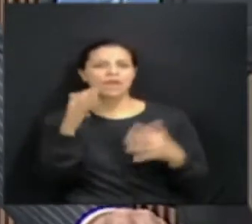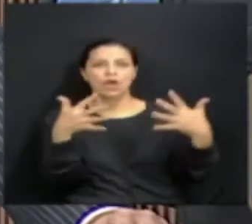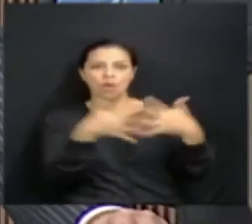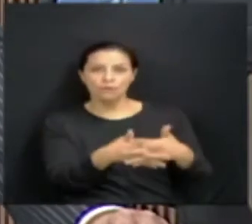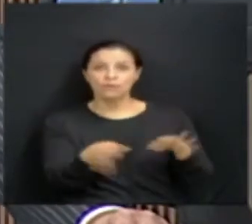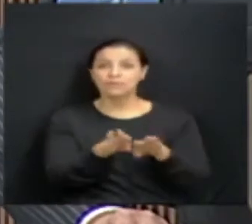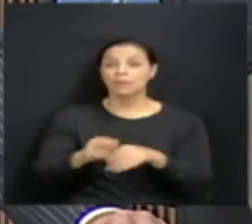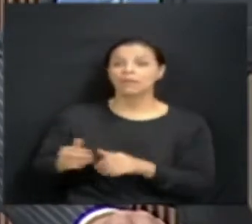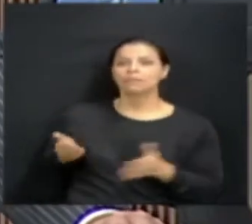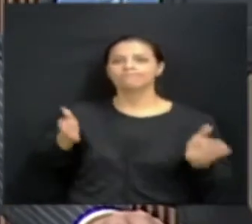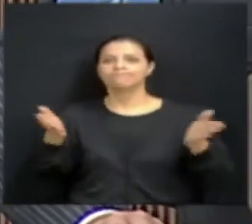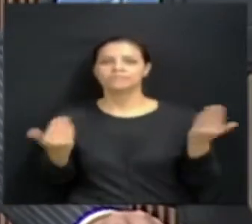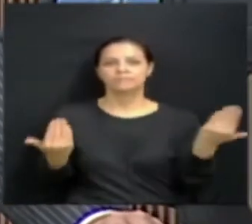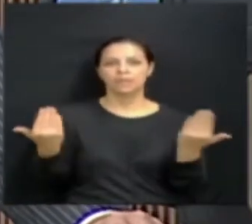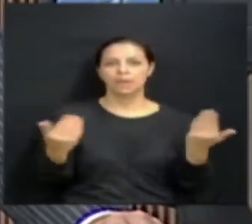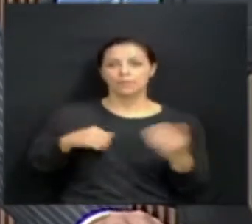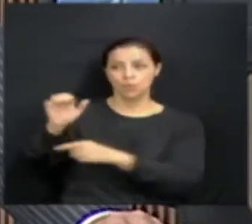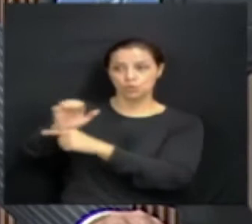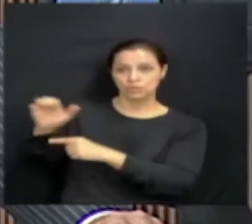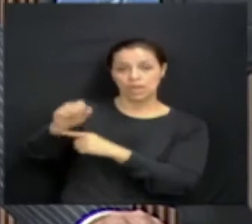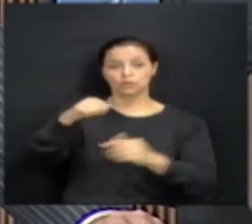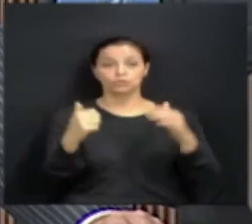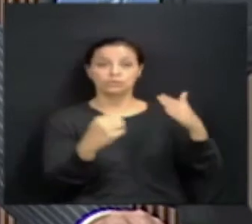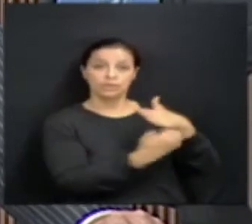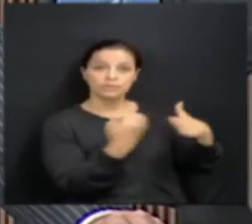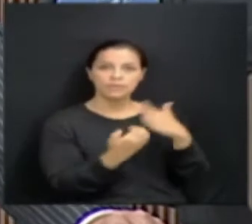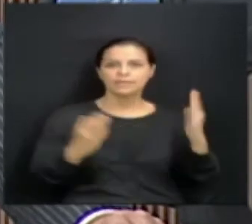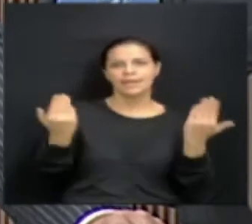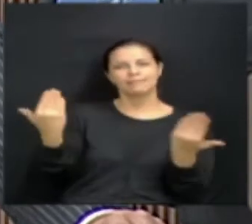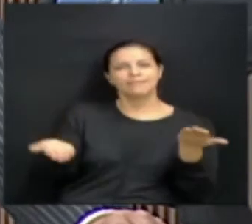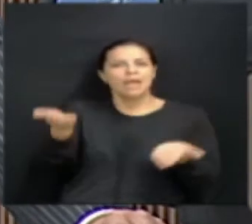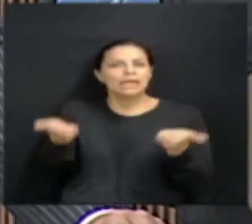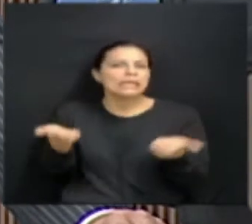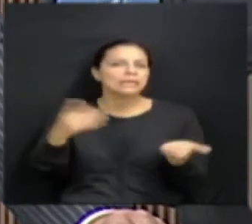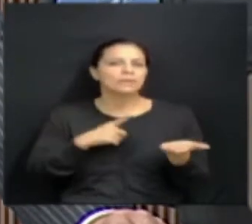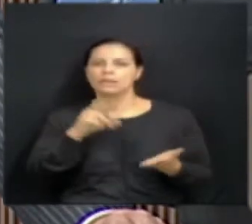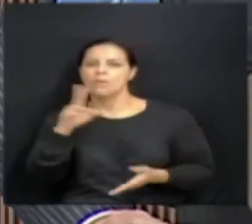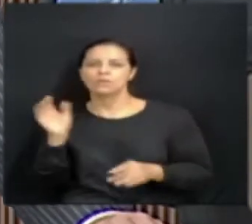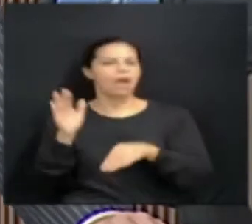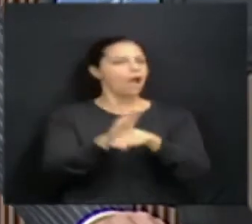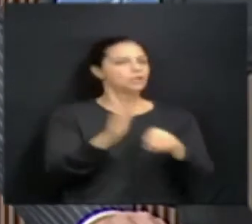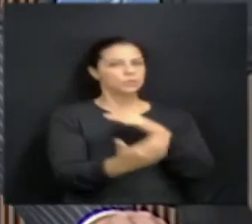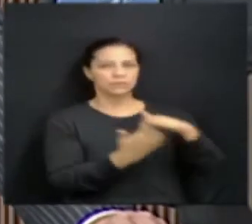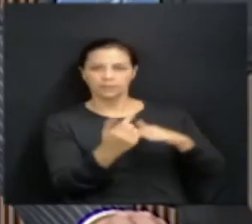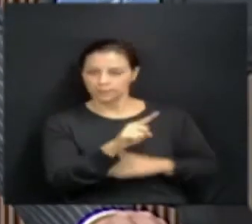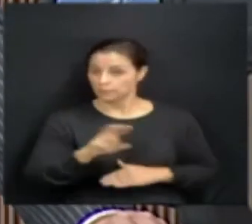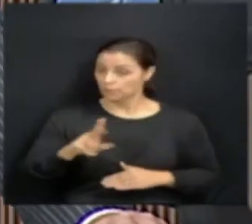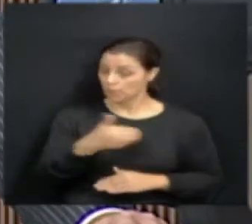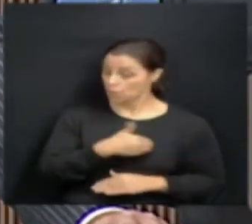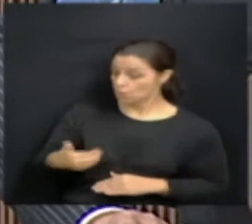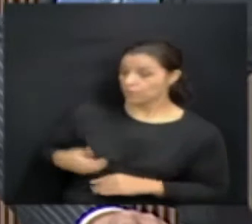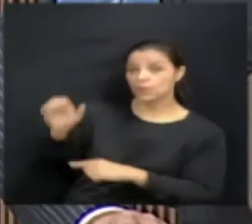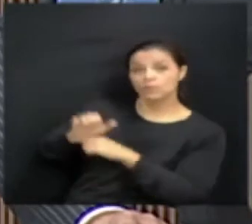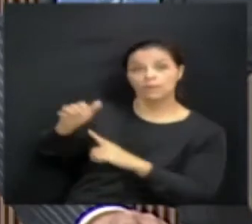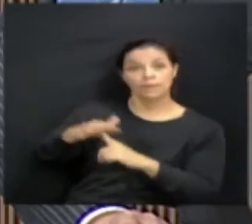interesse de ambos os lados, não apenas o interesse das pedageiras. Não cabe ao governo do Estado, deputado Hussein, e